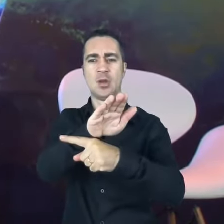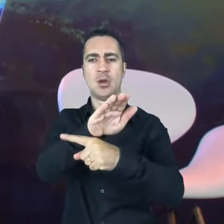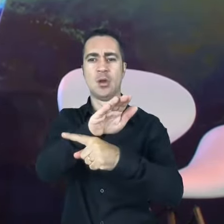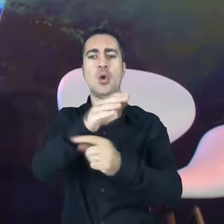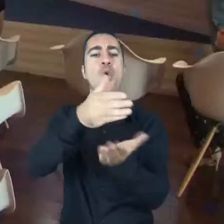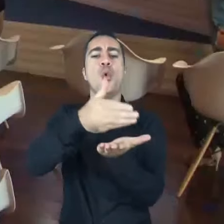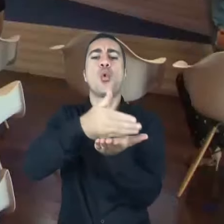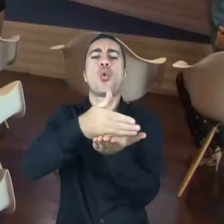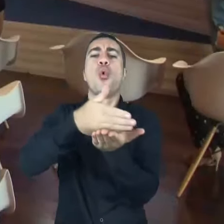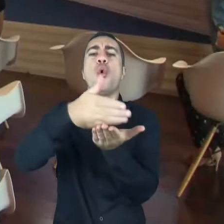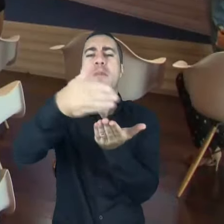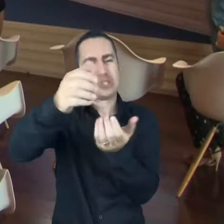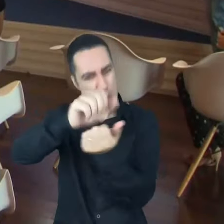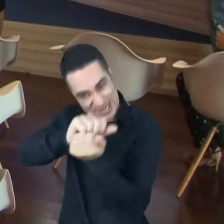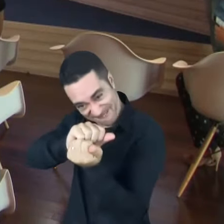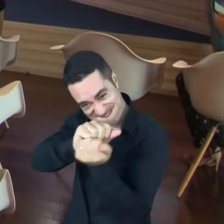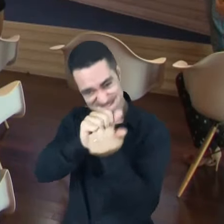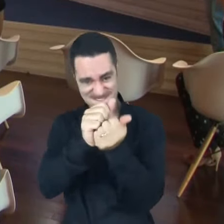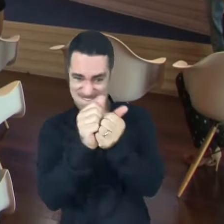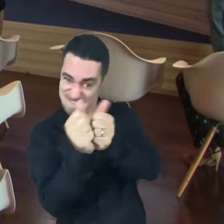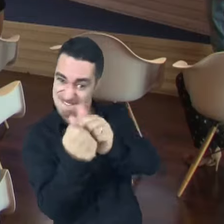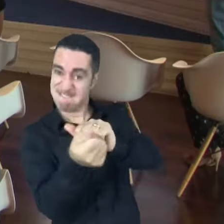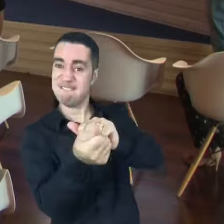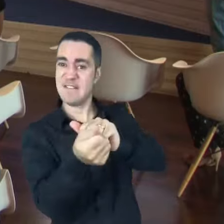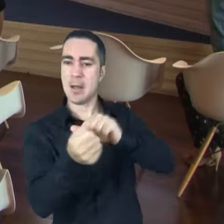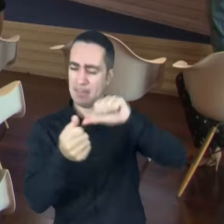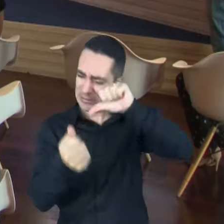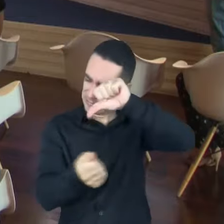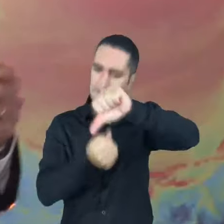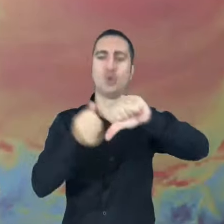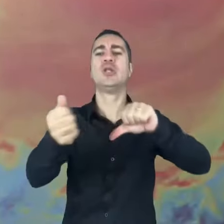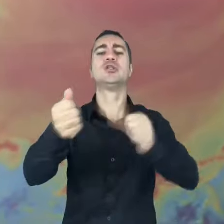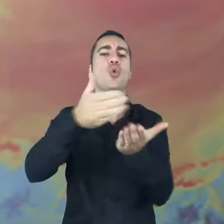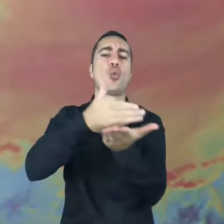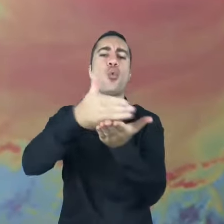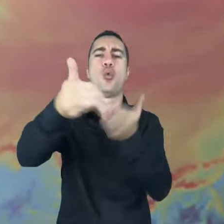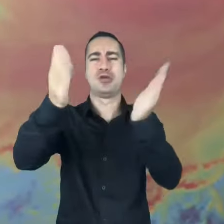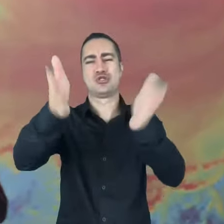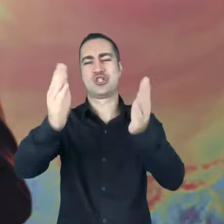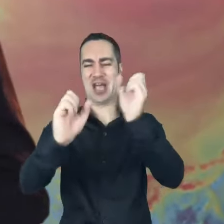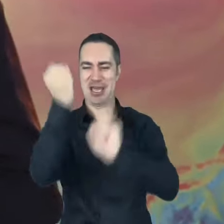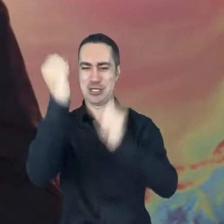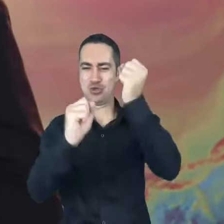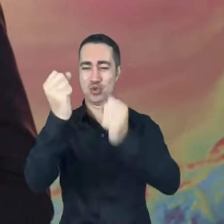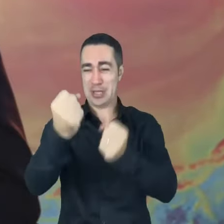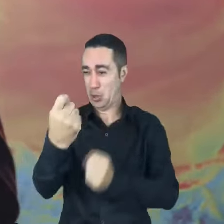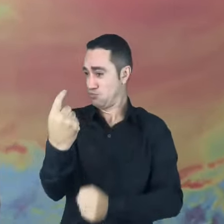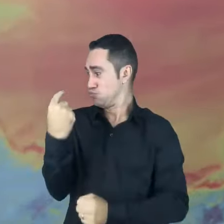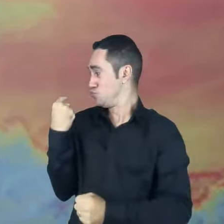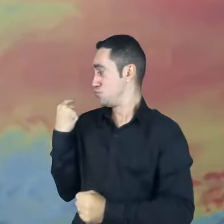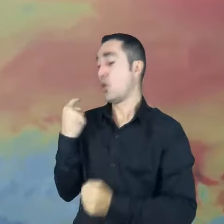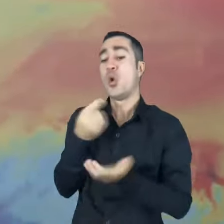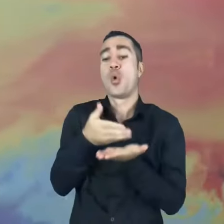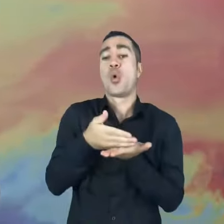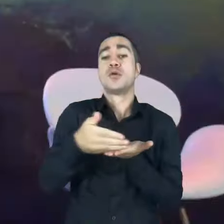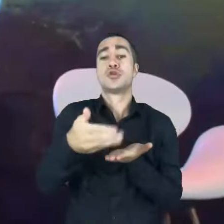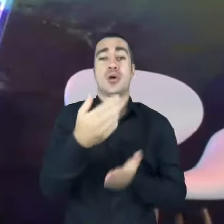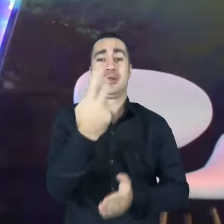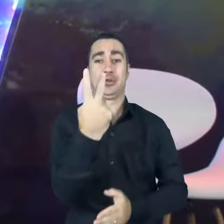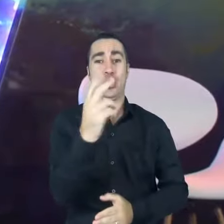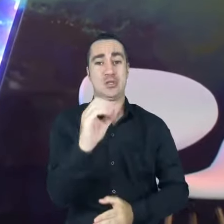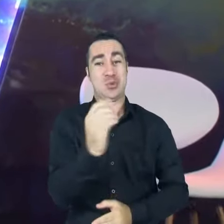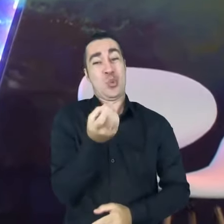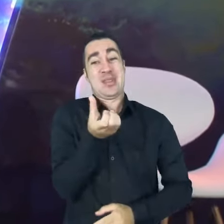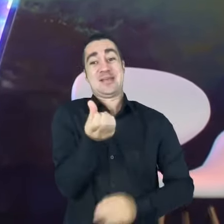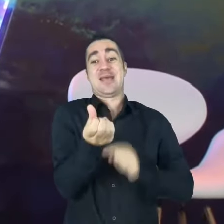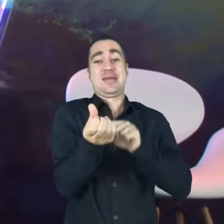nosso papel como agente de transformação da indústria lá em 2016. E naquela época, pouco